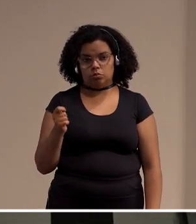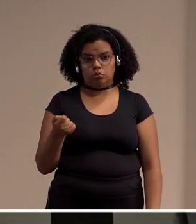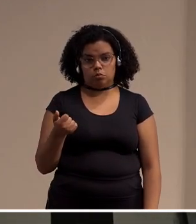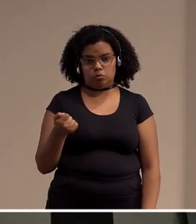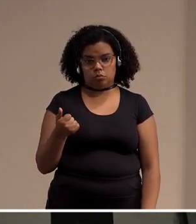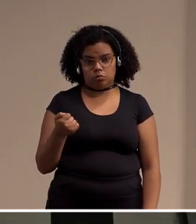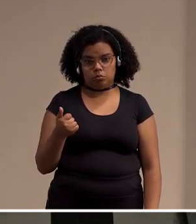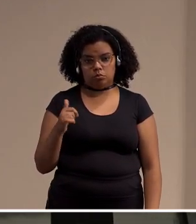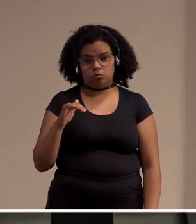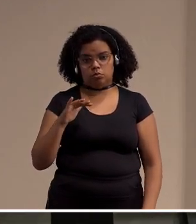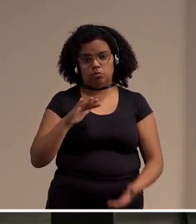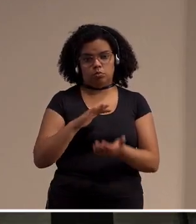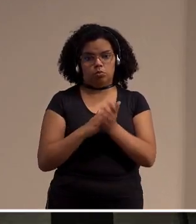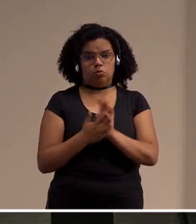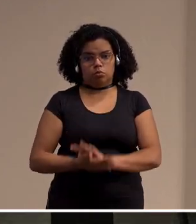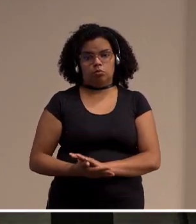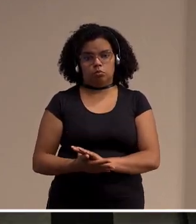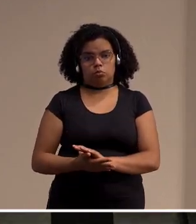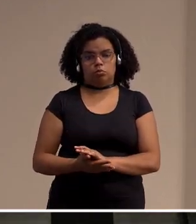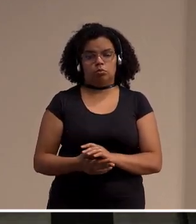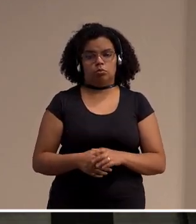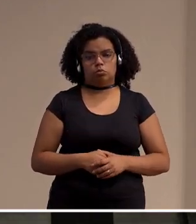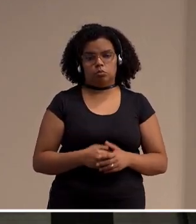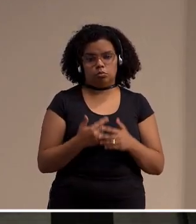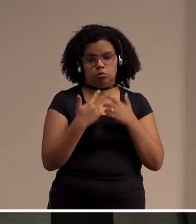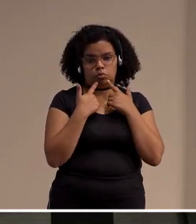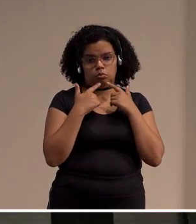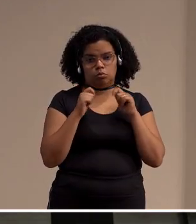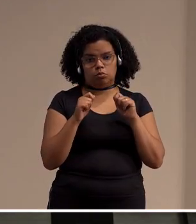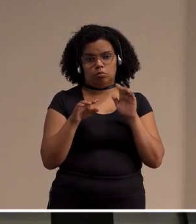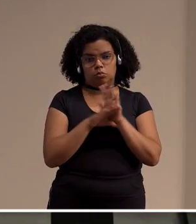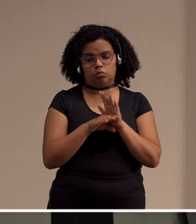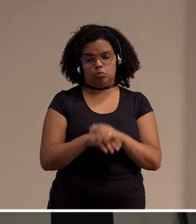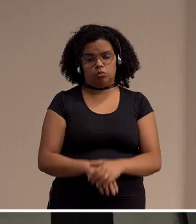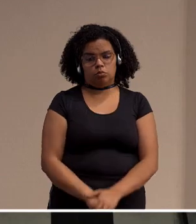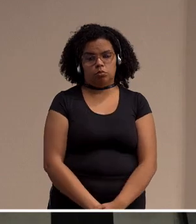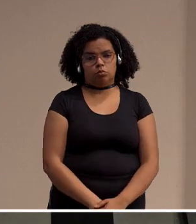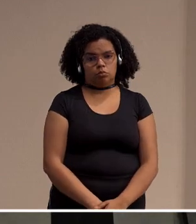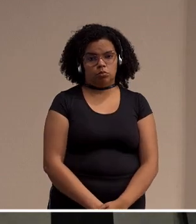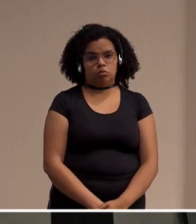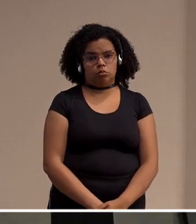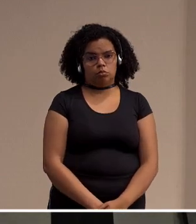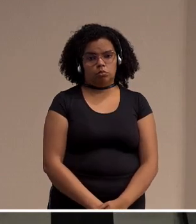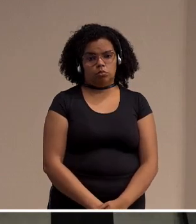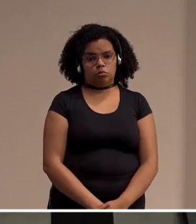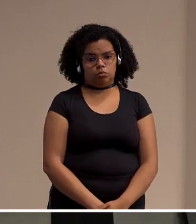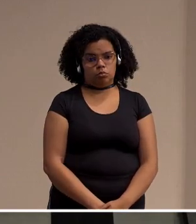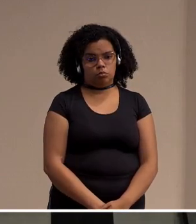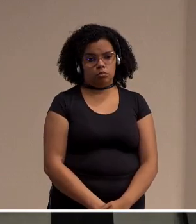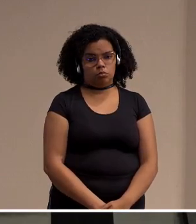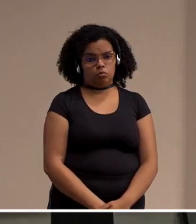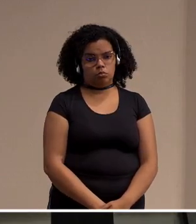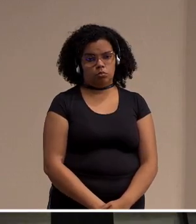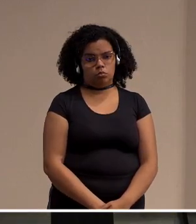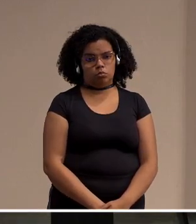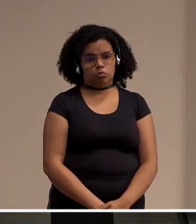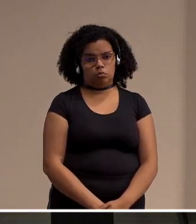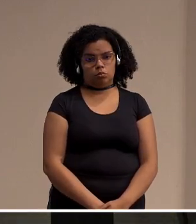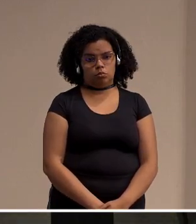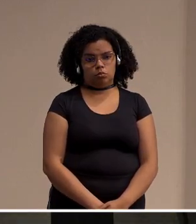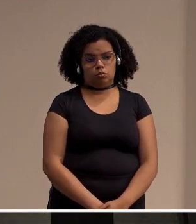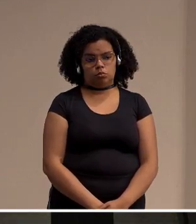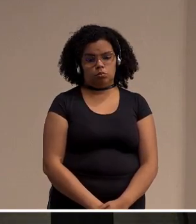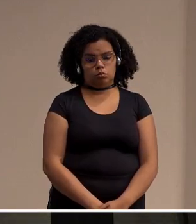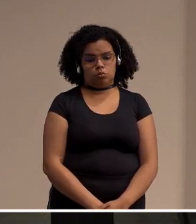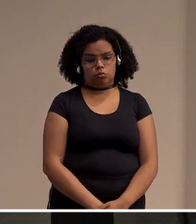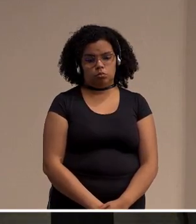uma destruição da própria linguagem para chegar àquilo. Queria que tu falasse um pouco sobre isso, sobre a necessidade também de